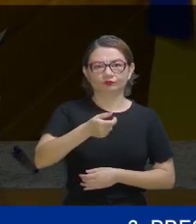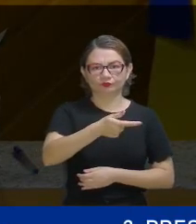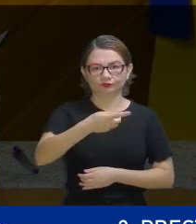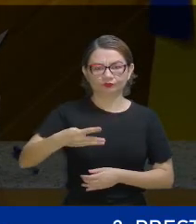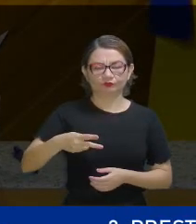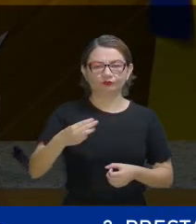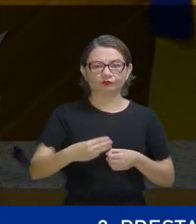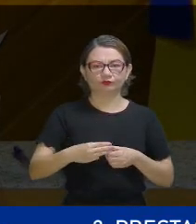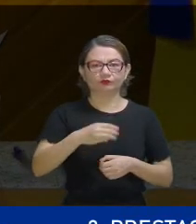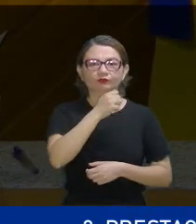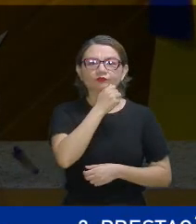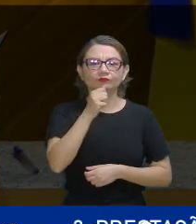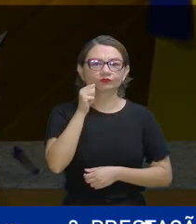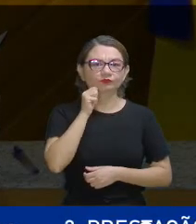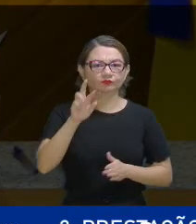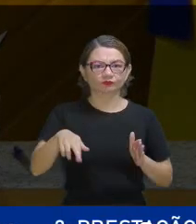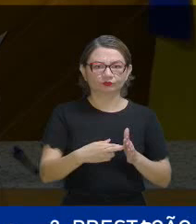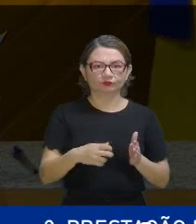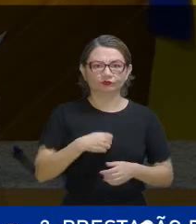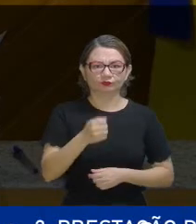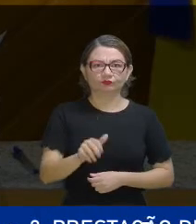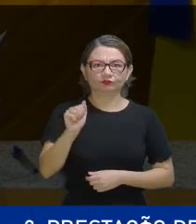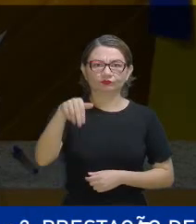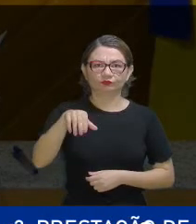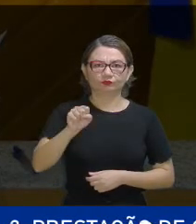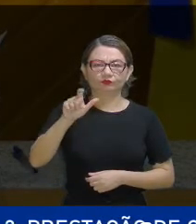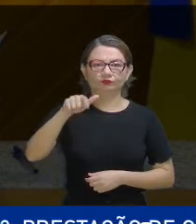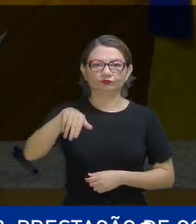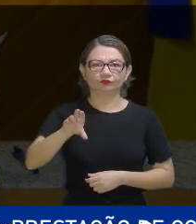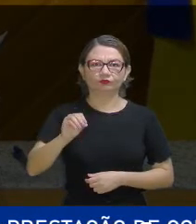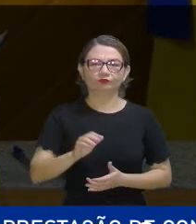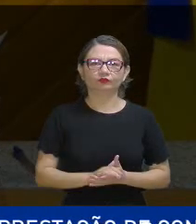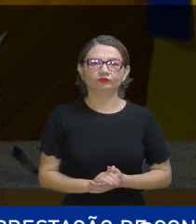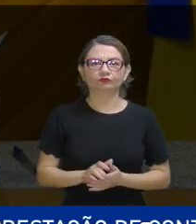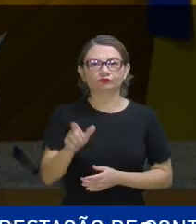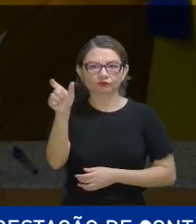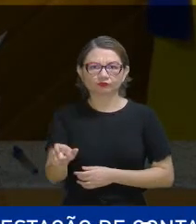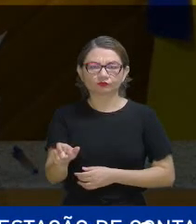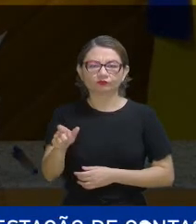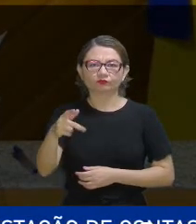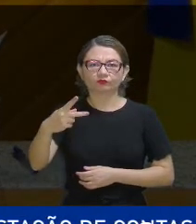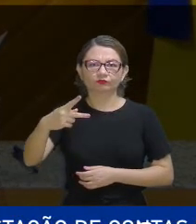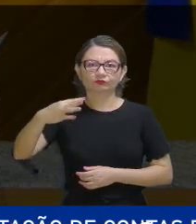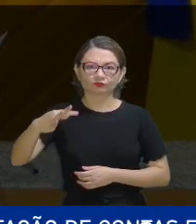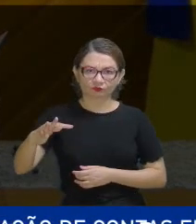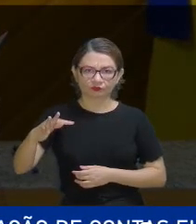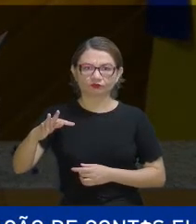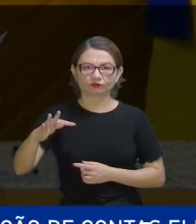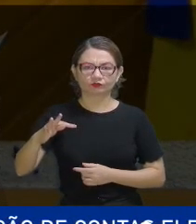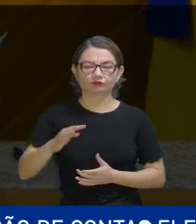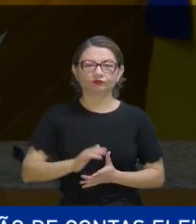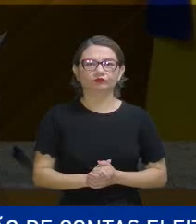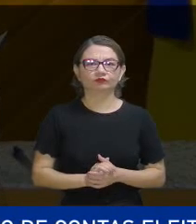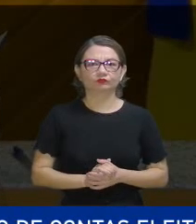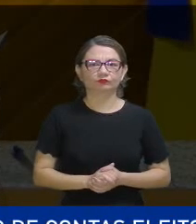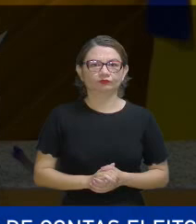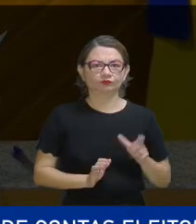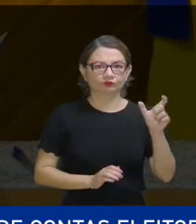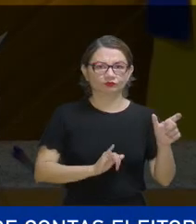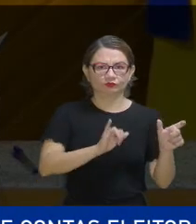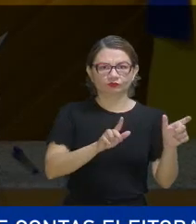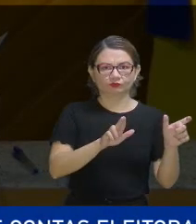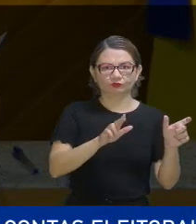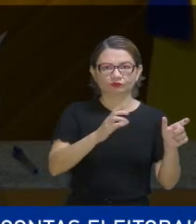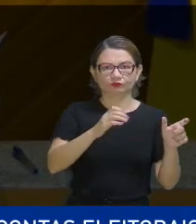origem Macapá, relator juiz Anselmo Gonçalves, interessado Partido dos Trabalhadores, José Luiz Nogueira